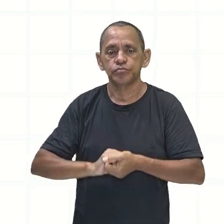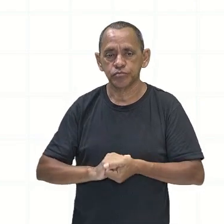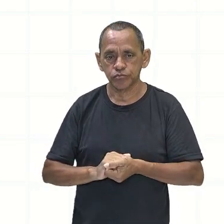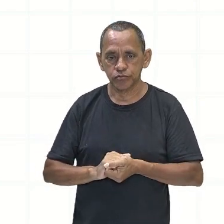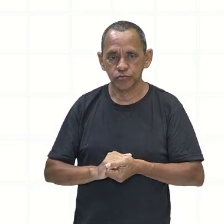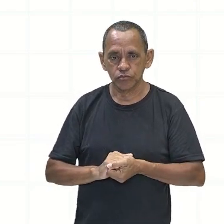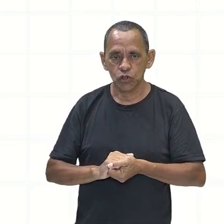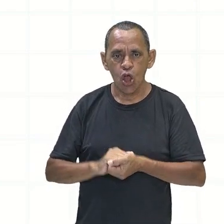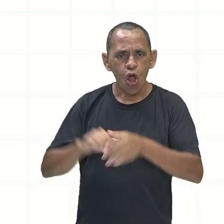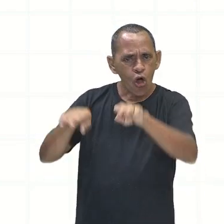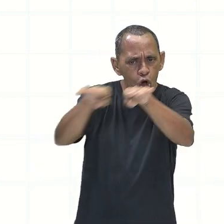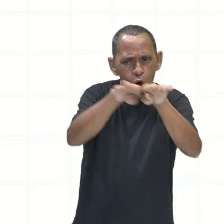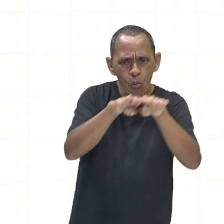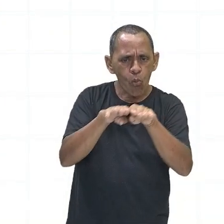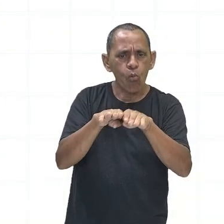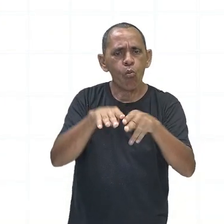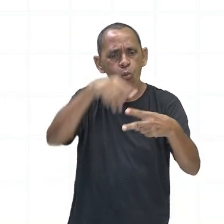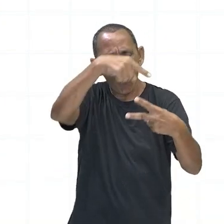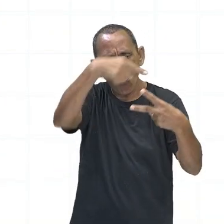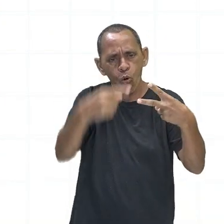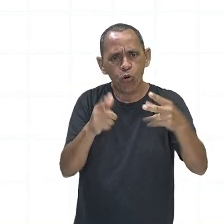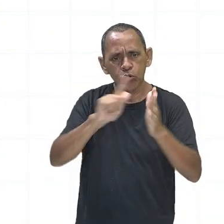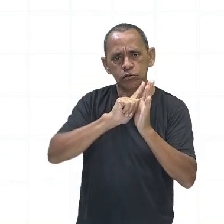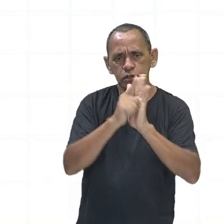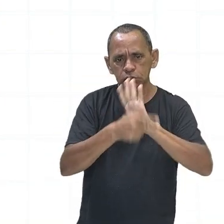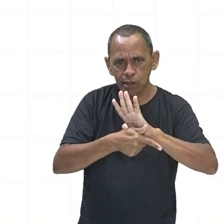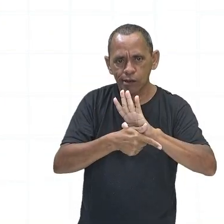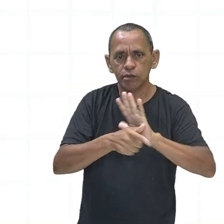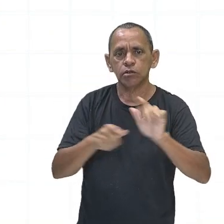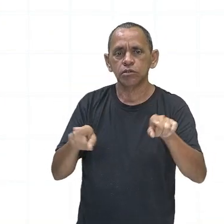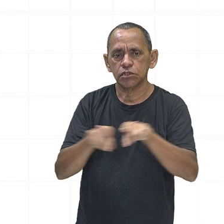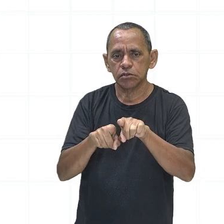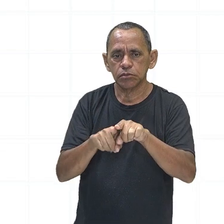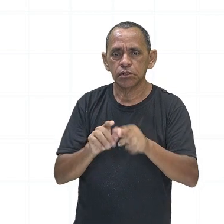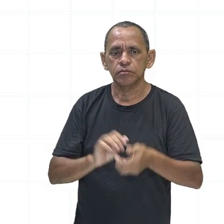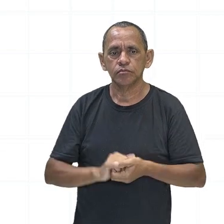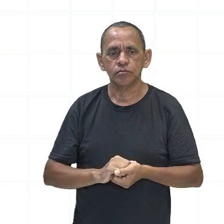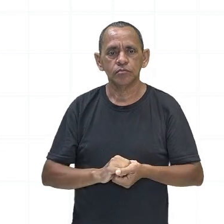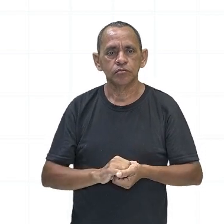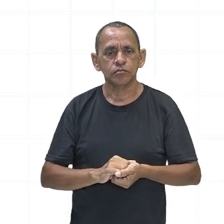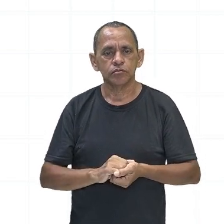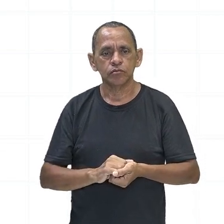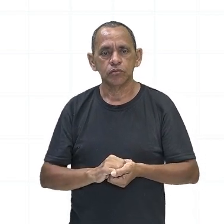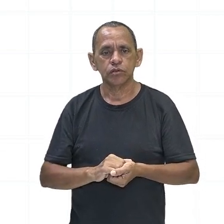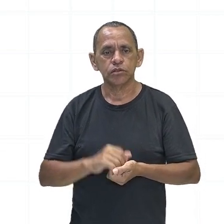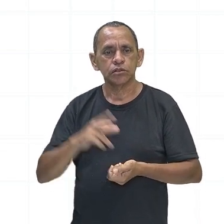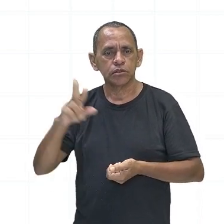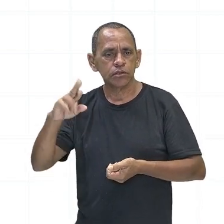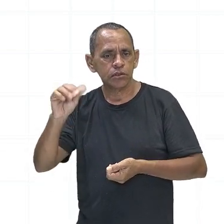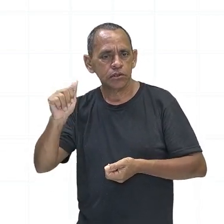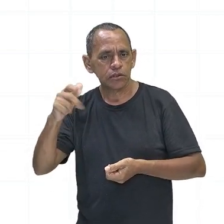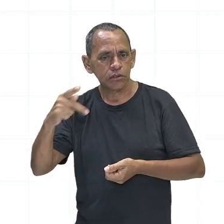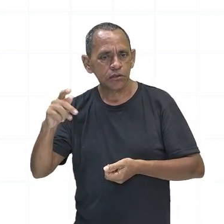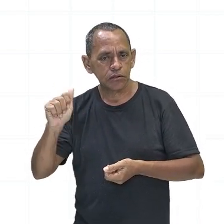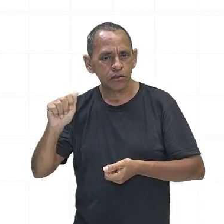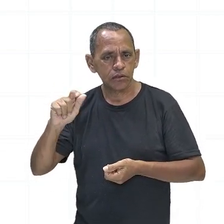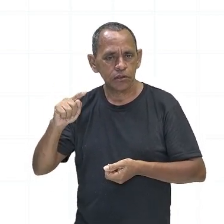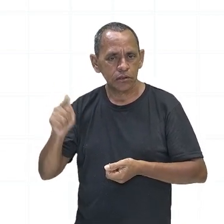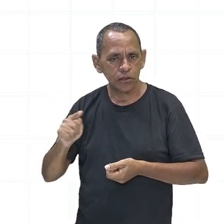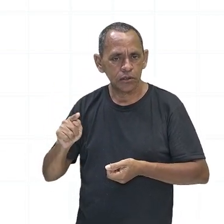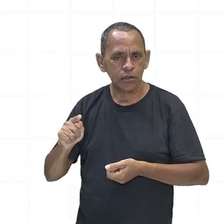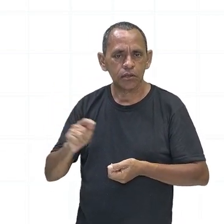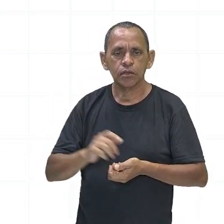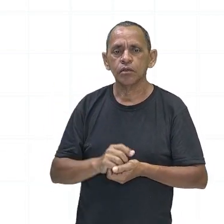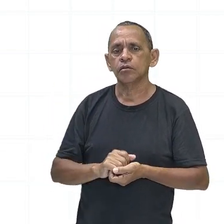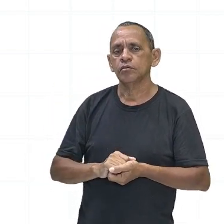são comuns de dois gêneros. Os rapazes. Ó, rapaz, rapazes. Então, observe que termina